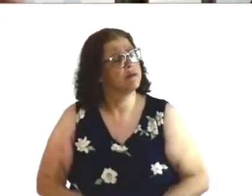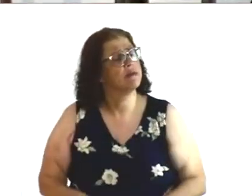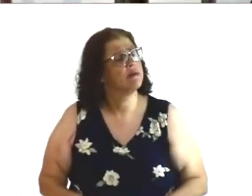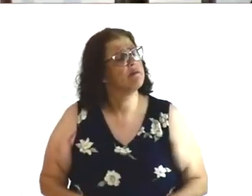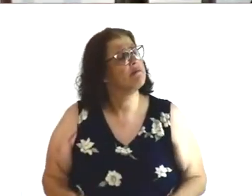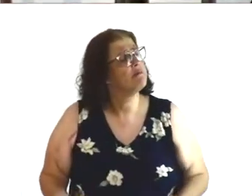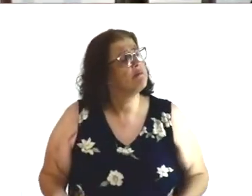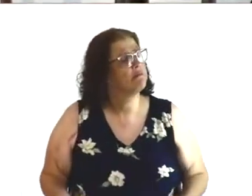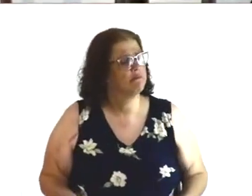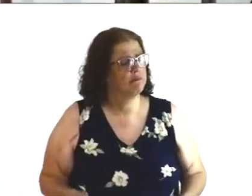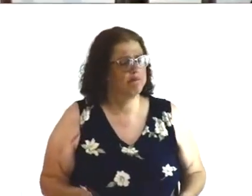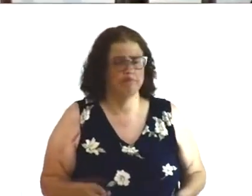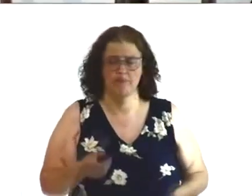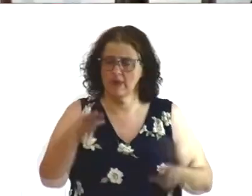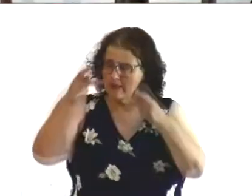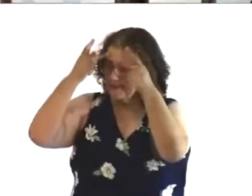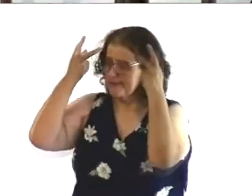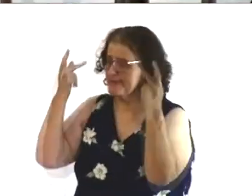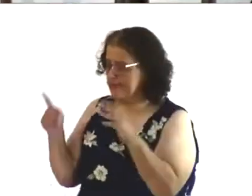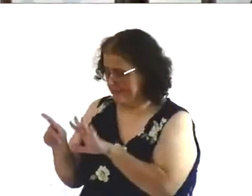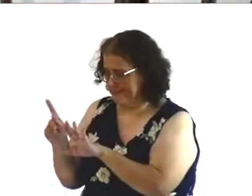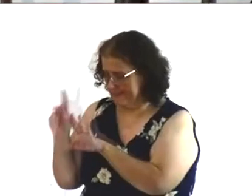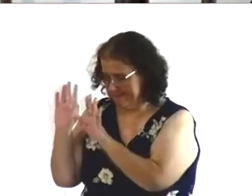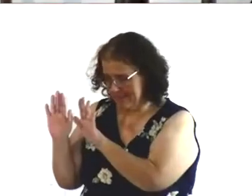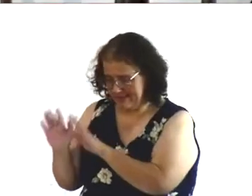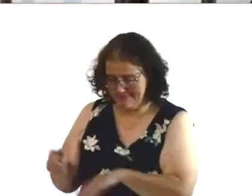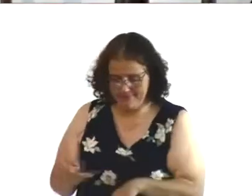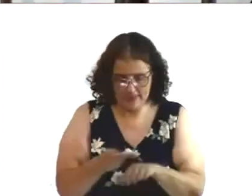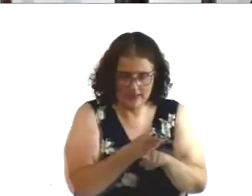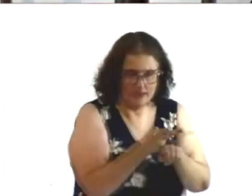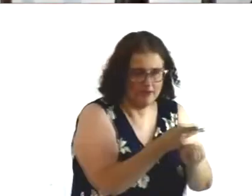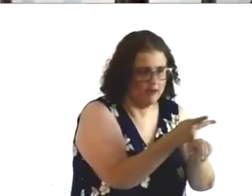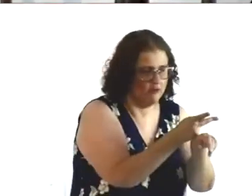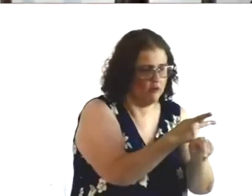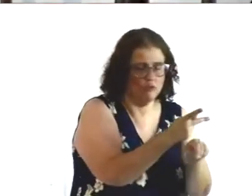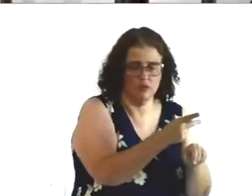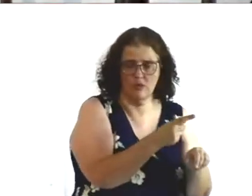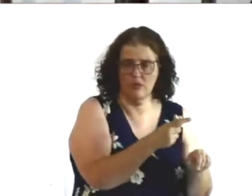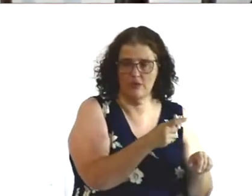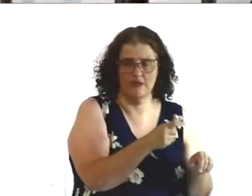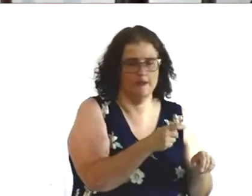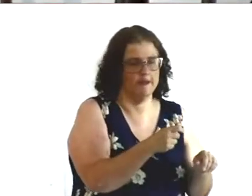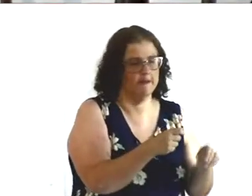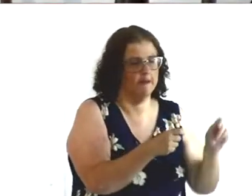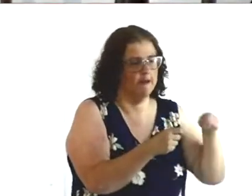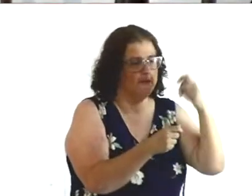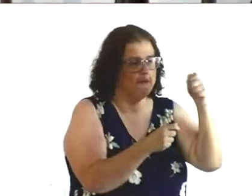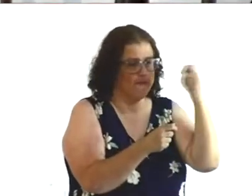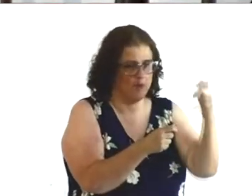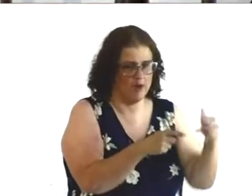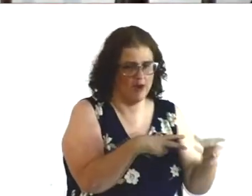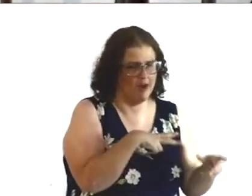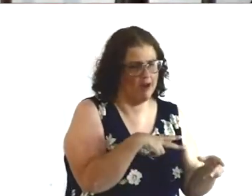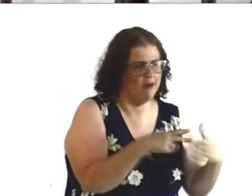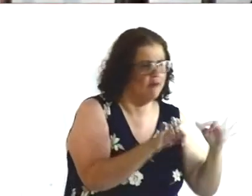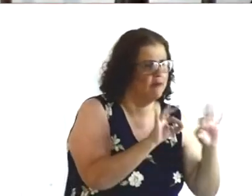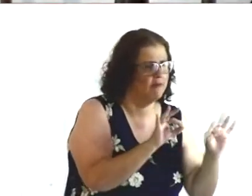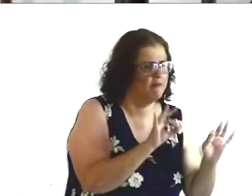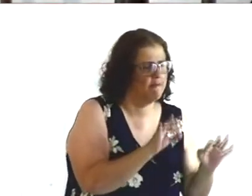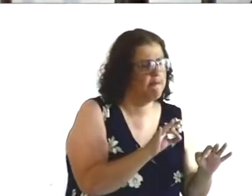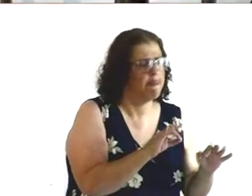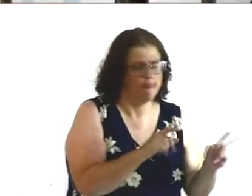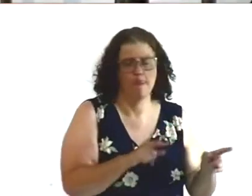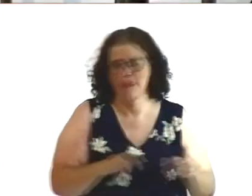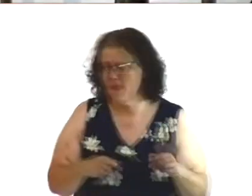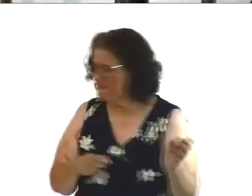vão. Isso é se deixar guiar pela palavra de Deus. Então, se a